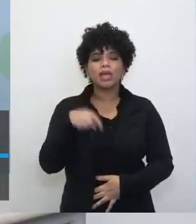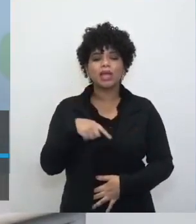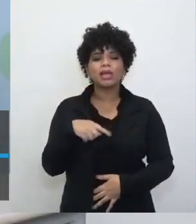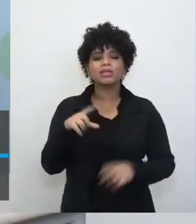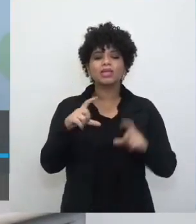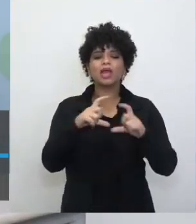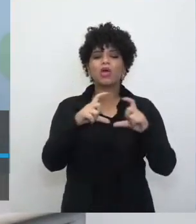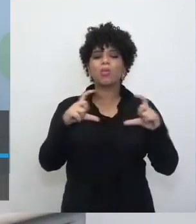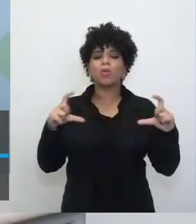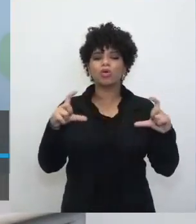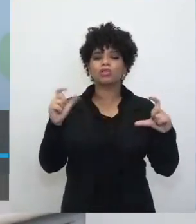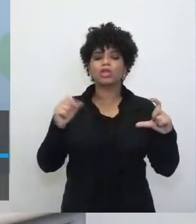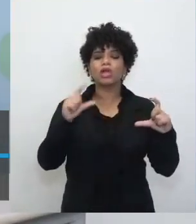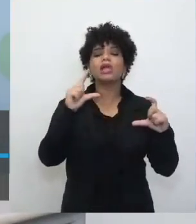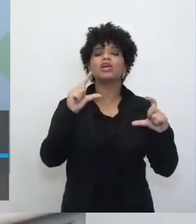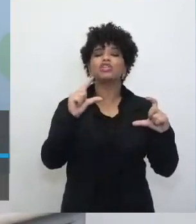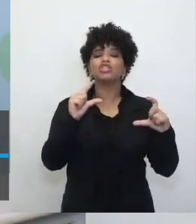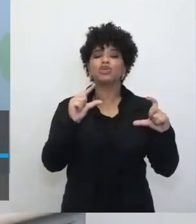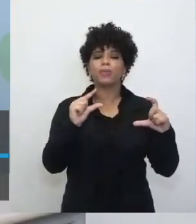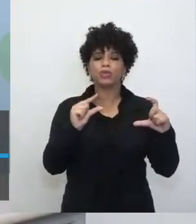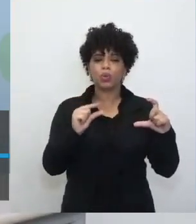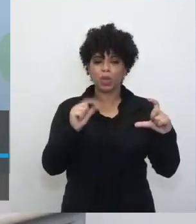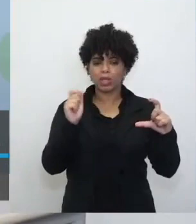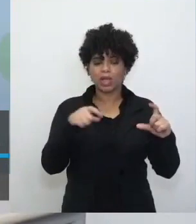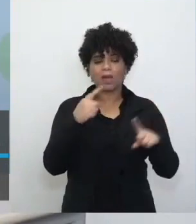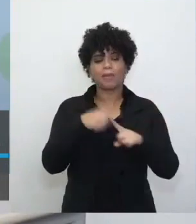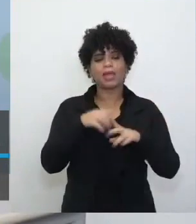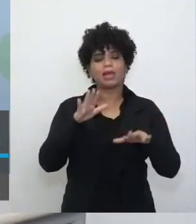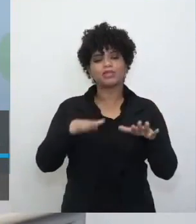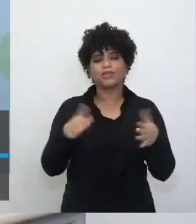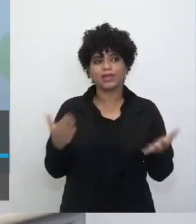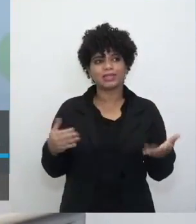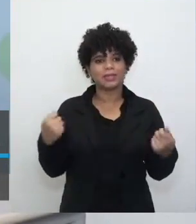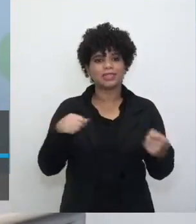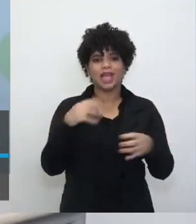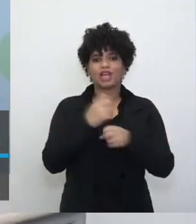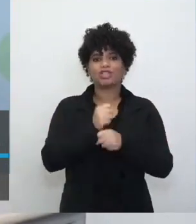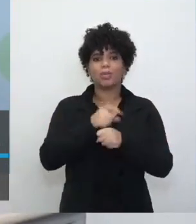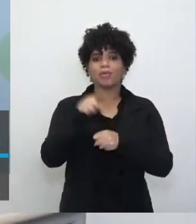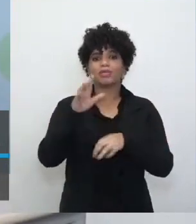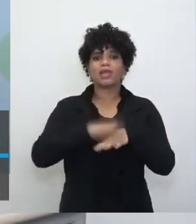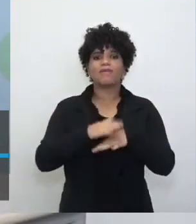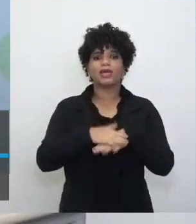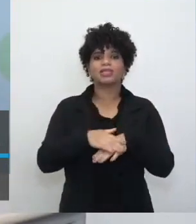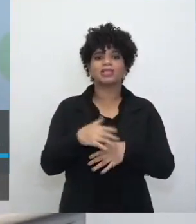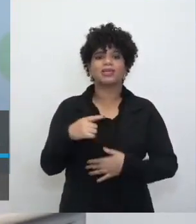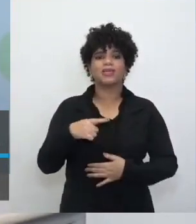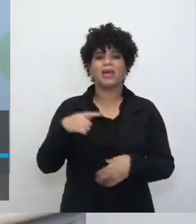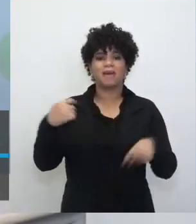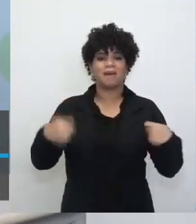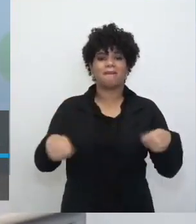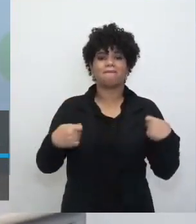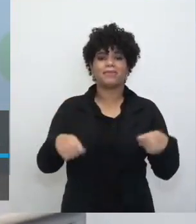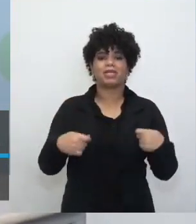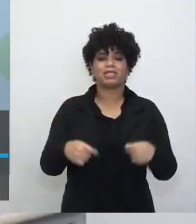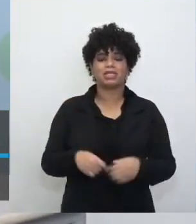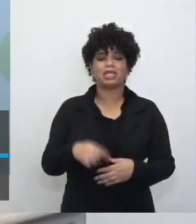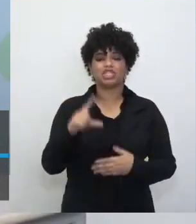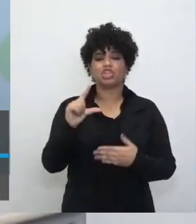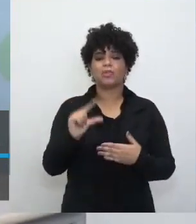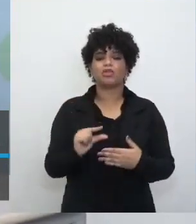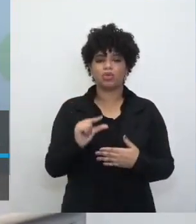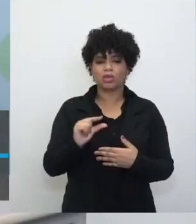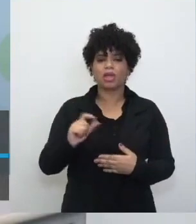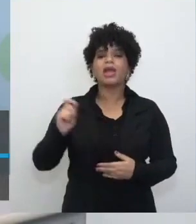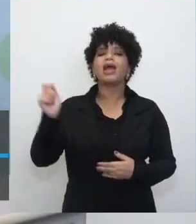serve para quê? Para diminuir o grau do polinômio. Pode ser que em algum lugar, em alguma conta que você está fazendo, você tenha necessidade de diminuir o grau. E